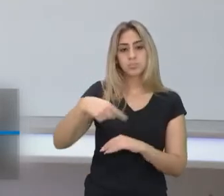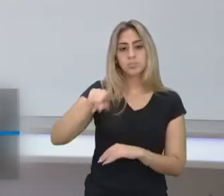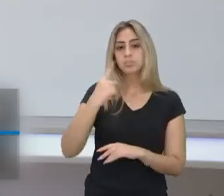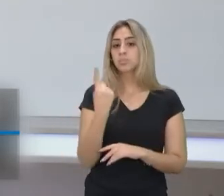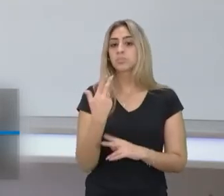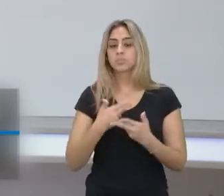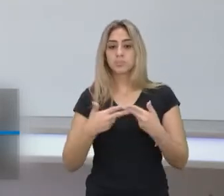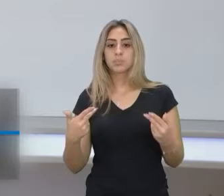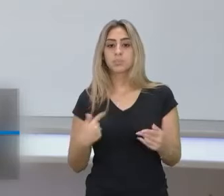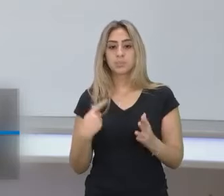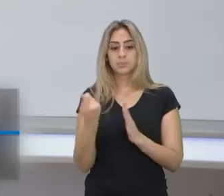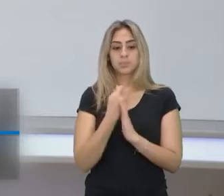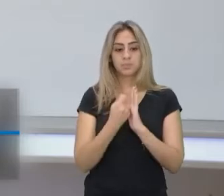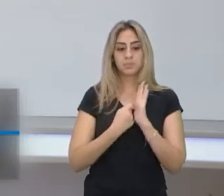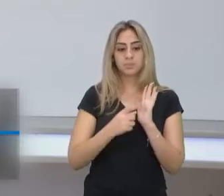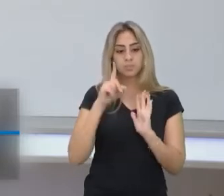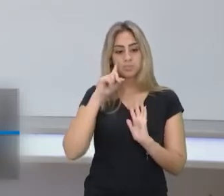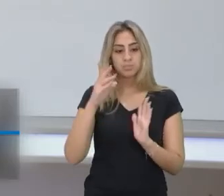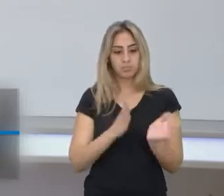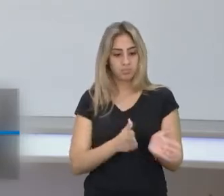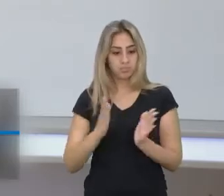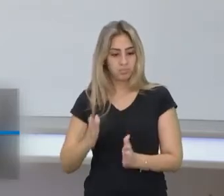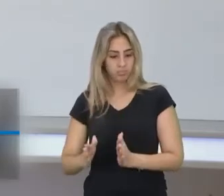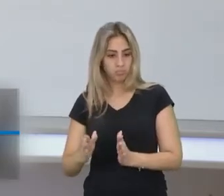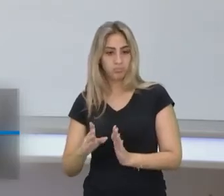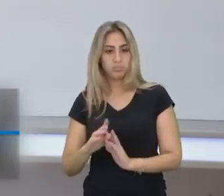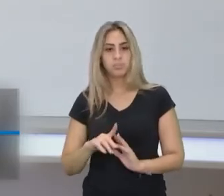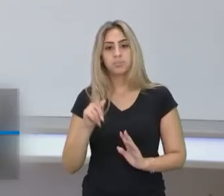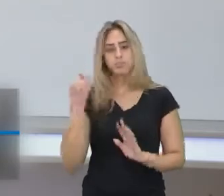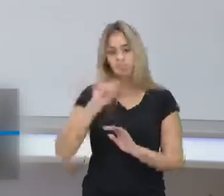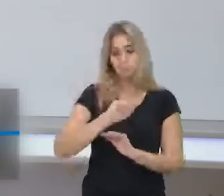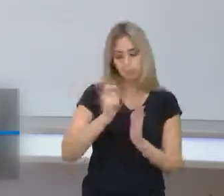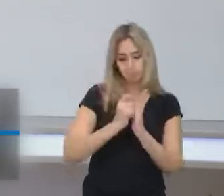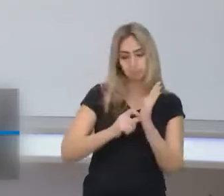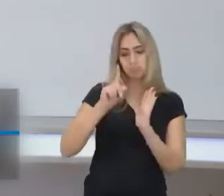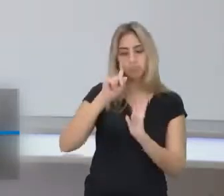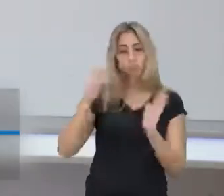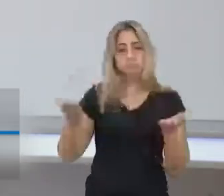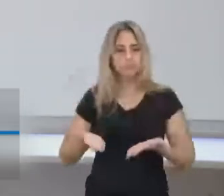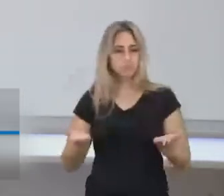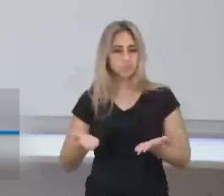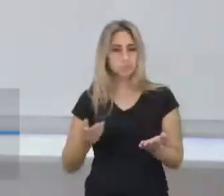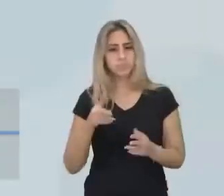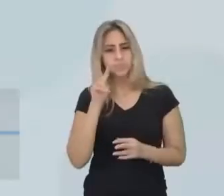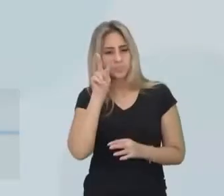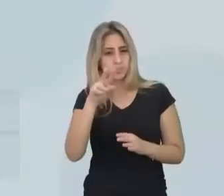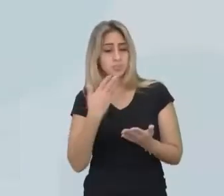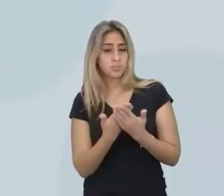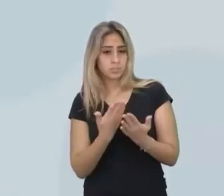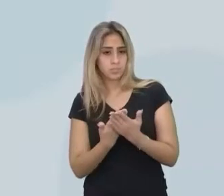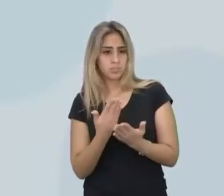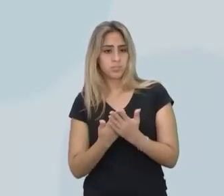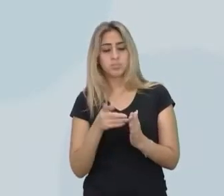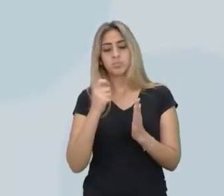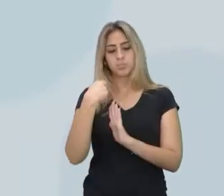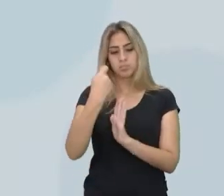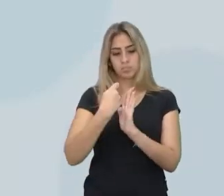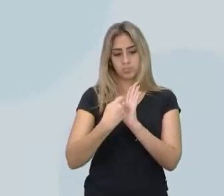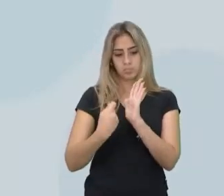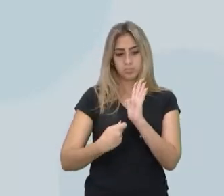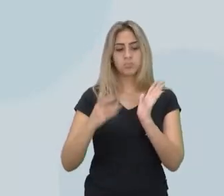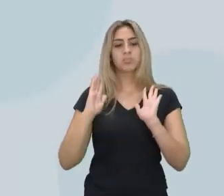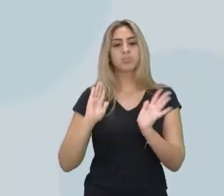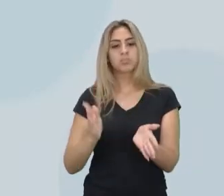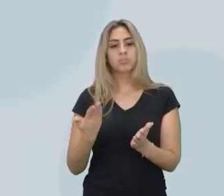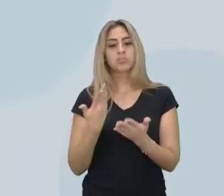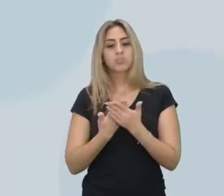primeira coisa, anota a data. Então, vai anotar a data em que você está assistindo essa aula, você está realizando essa aula. Anotou a data.